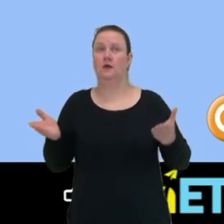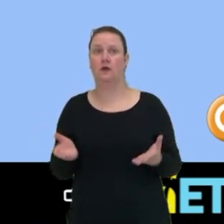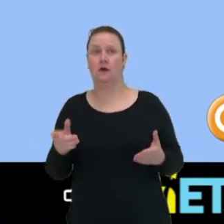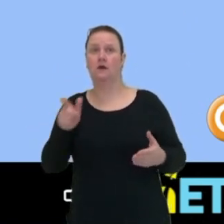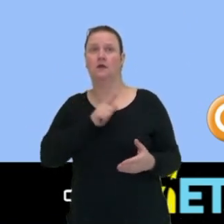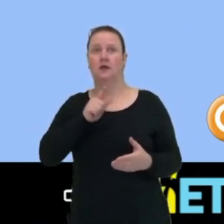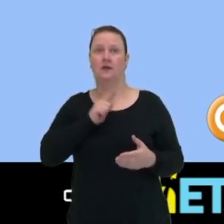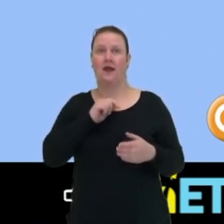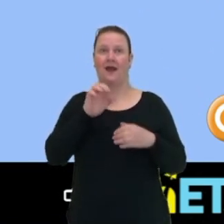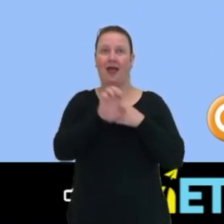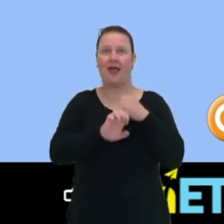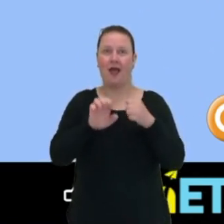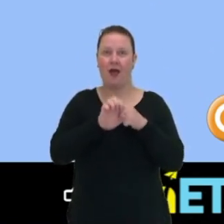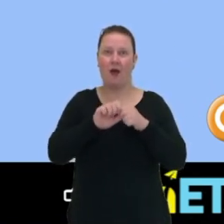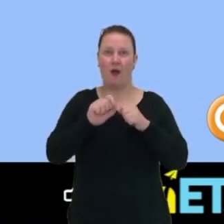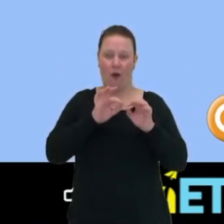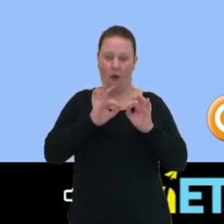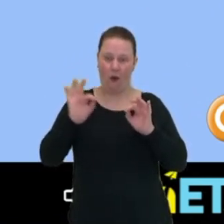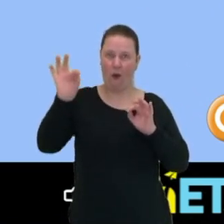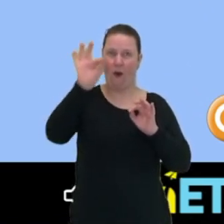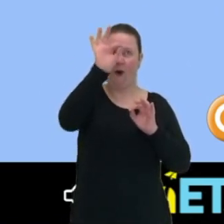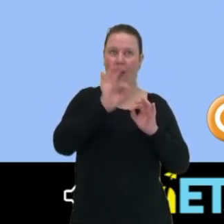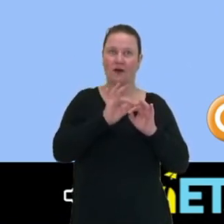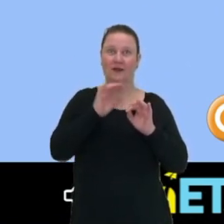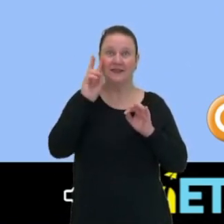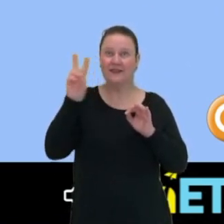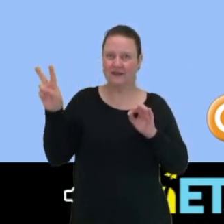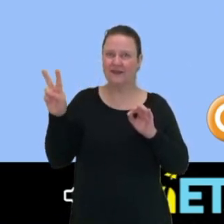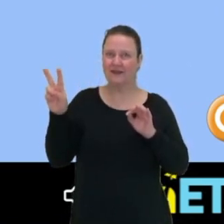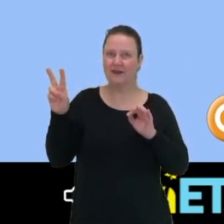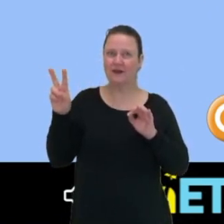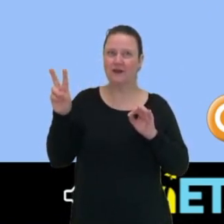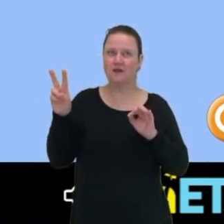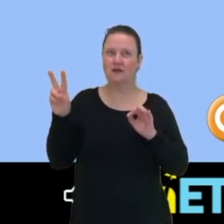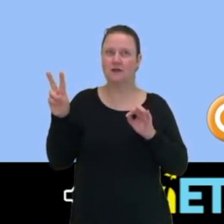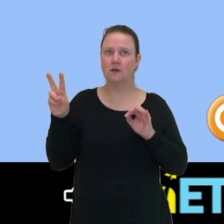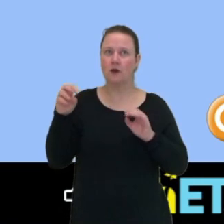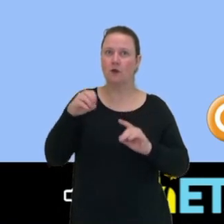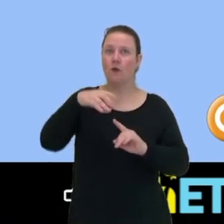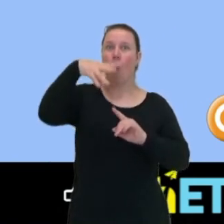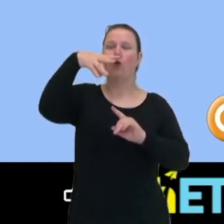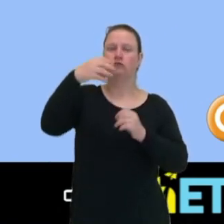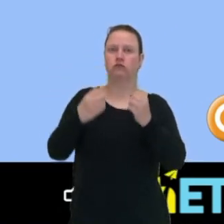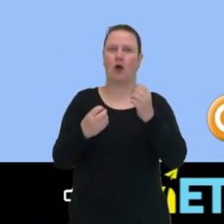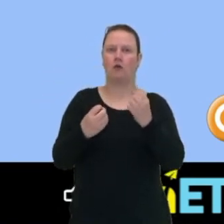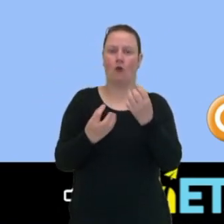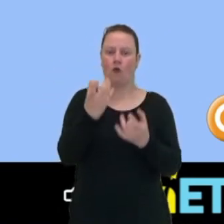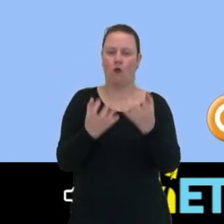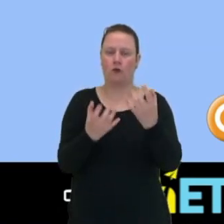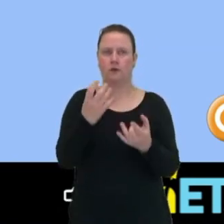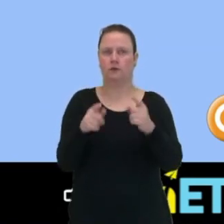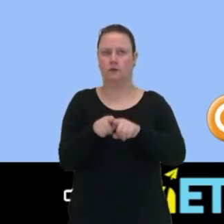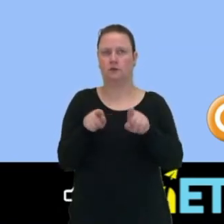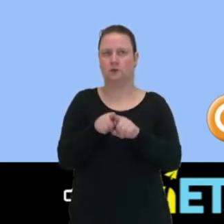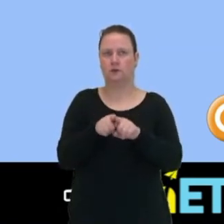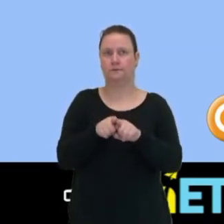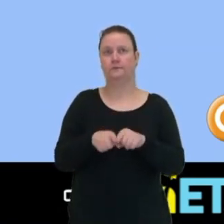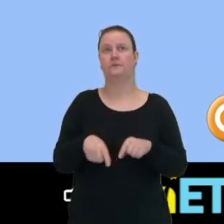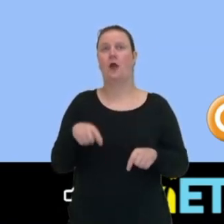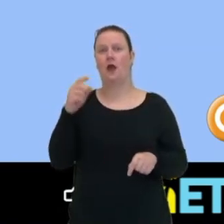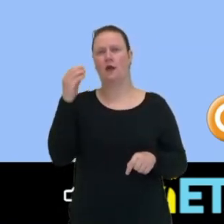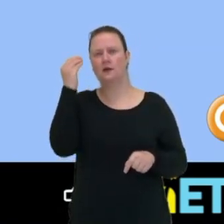muitos elétrons. Até pegou fogo ali na pilha. Então, é interessante essa plataforma para vocês